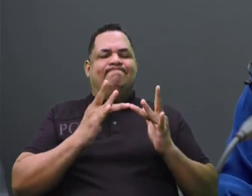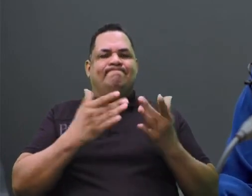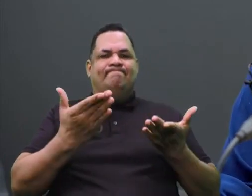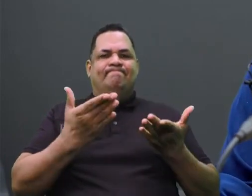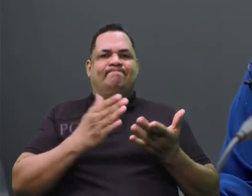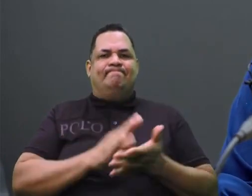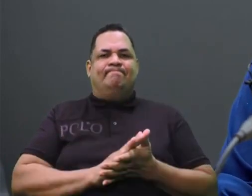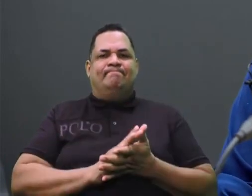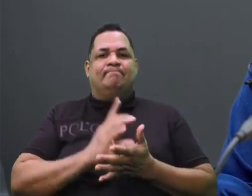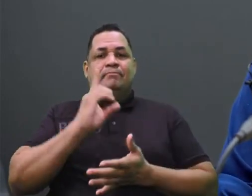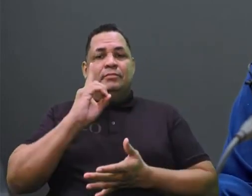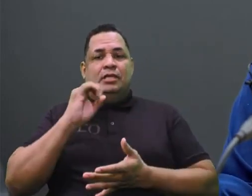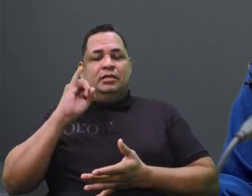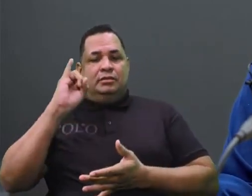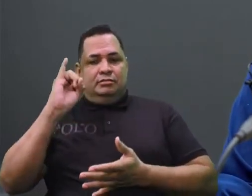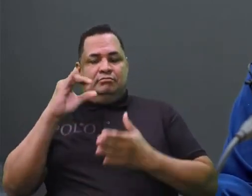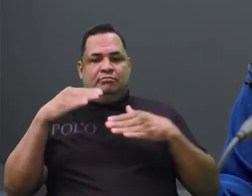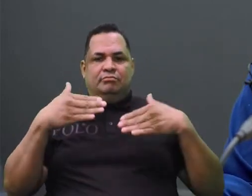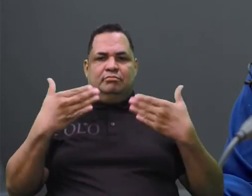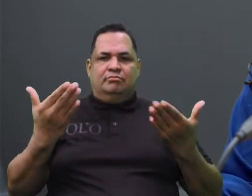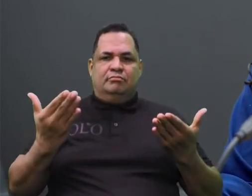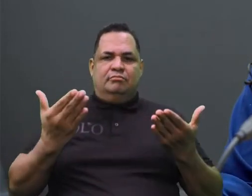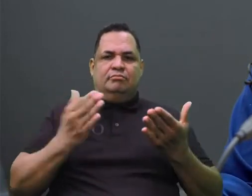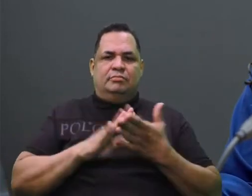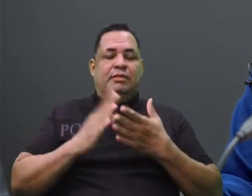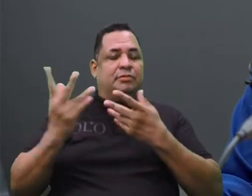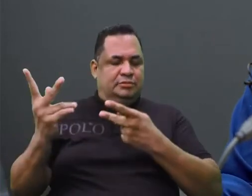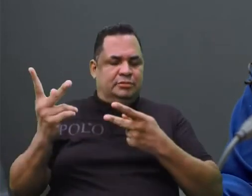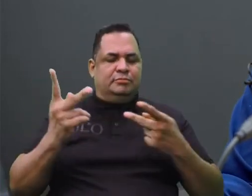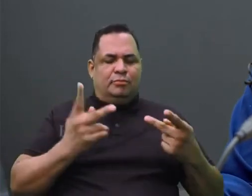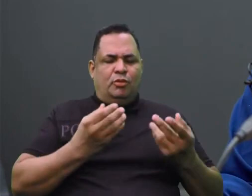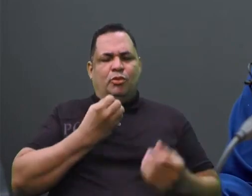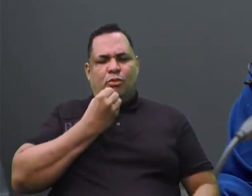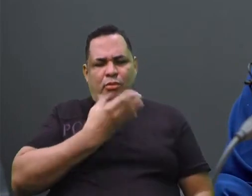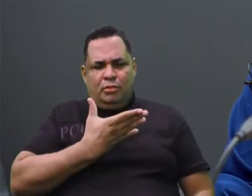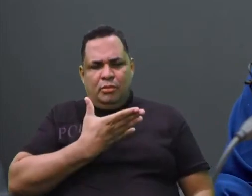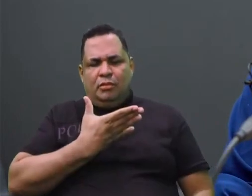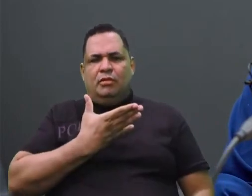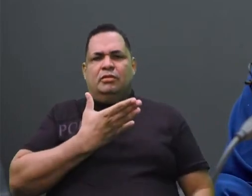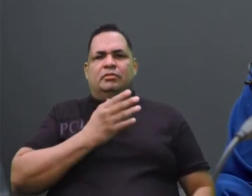intelectual. Mas, enfim, fui bem recebida. Na época,